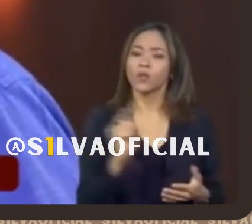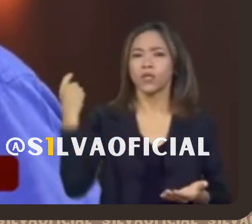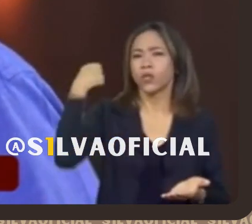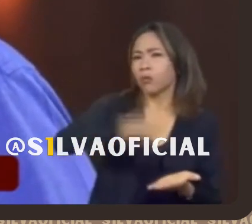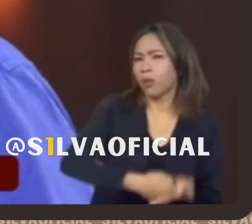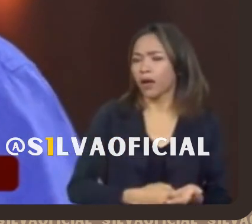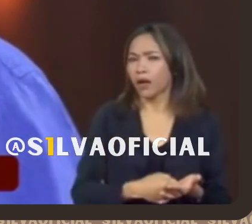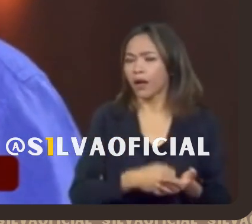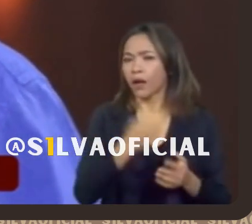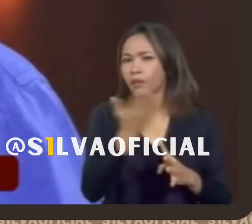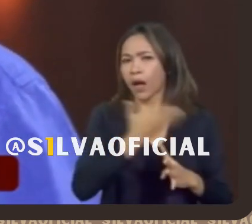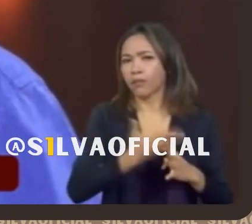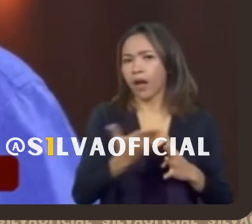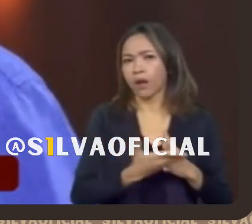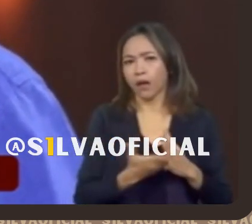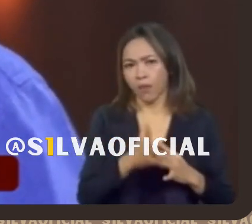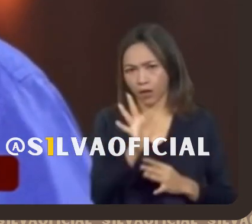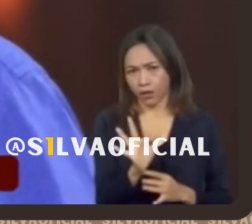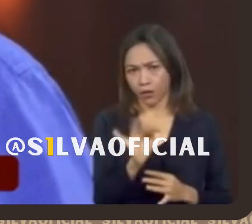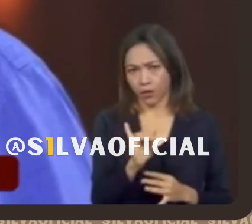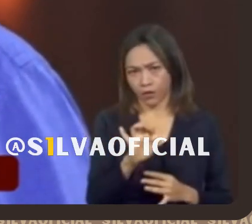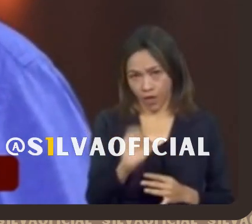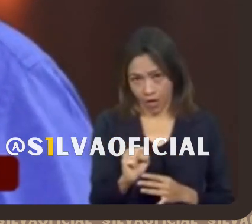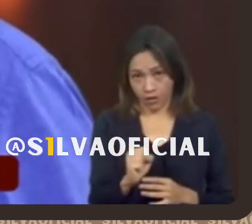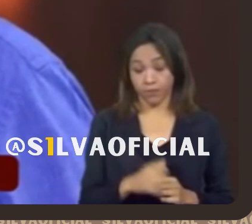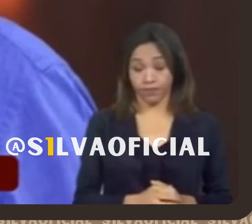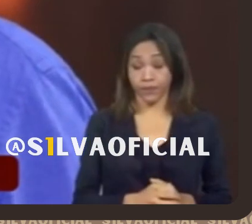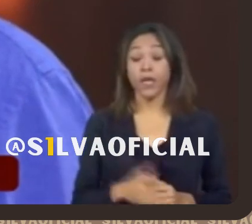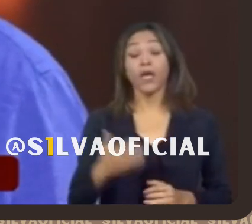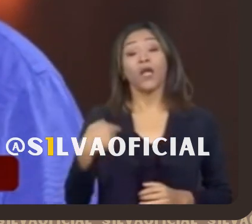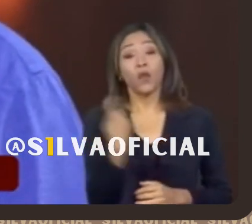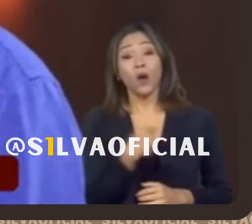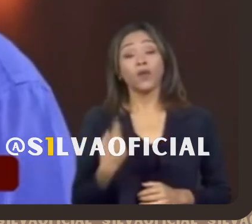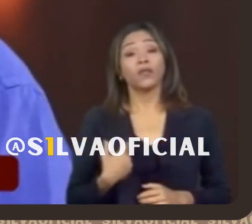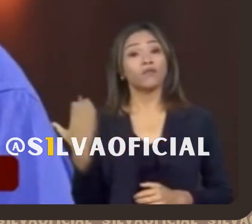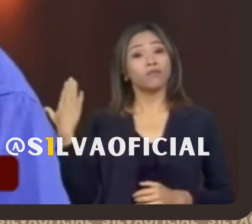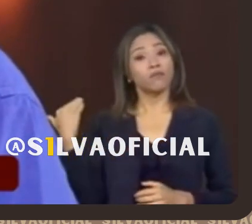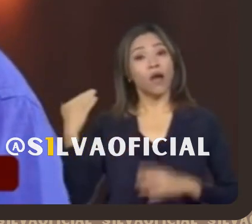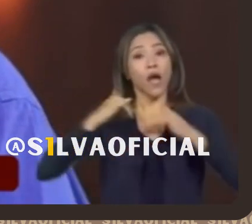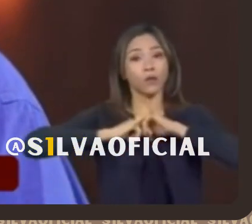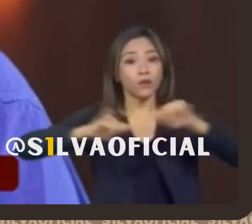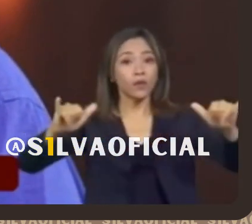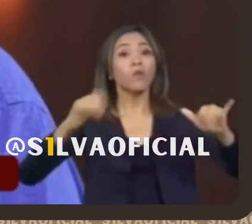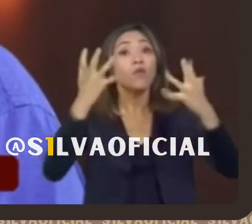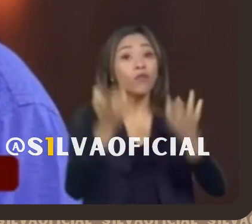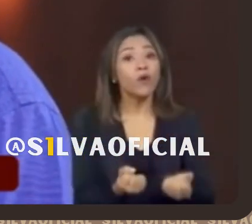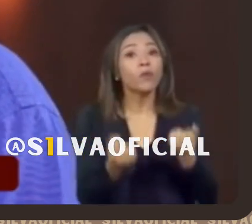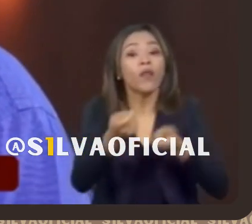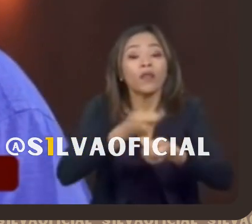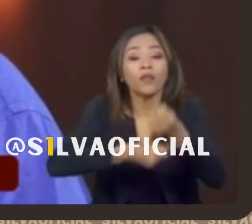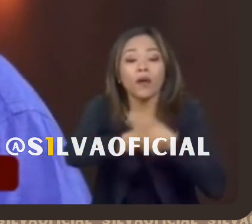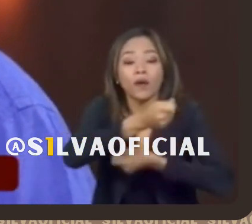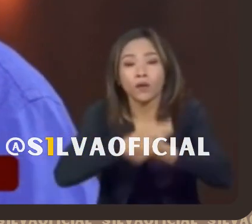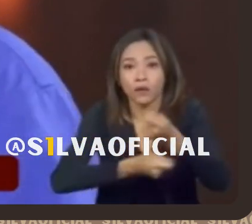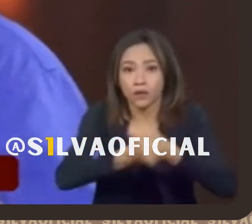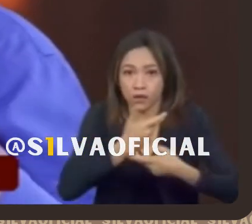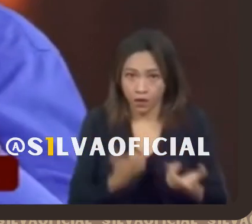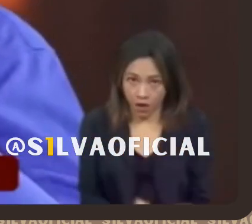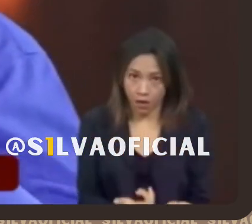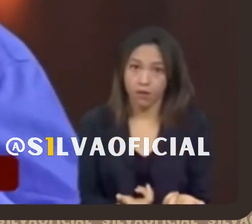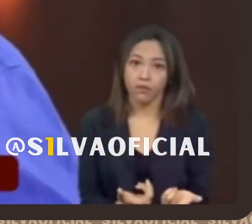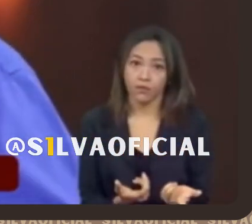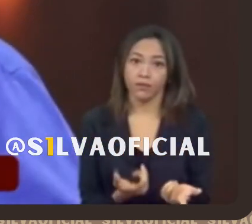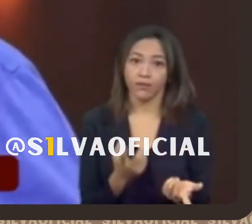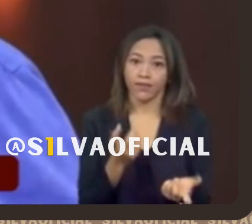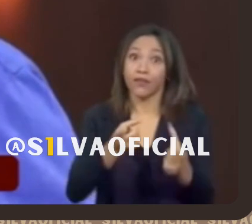fiés nós anunciamos agora sabe que vamos fazer uma renegociação uma espécie do Desenrola